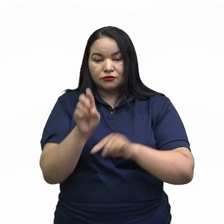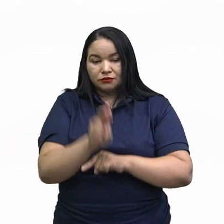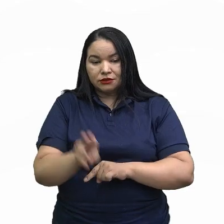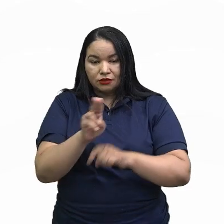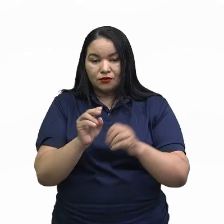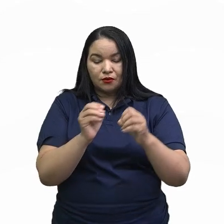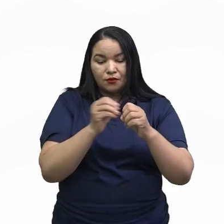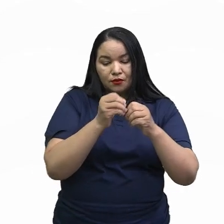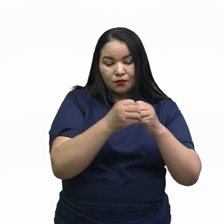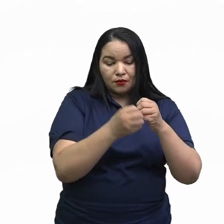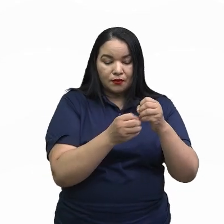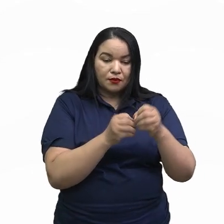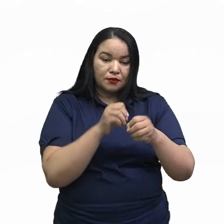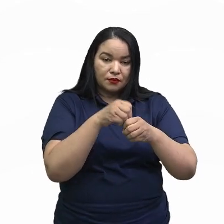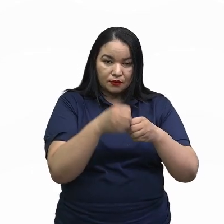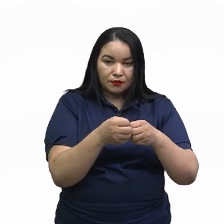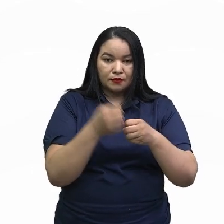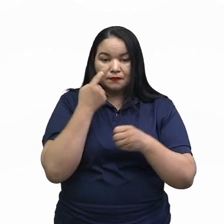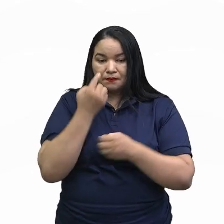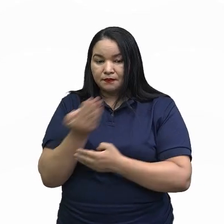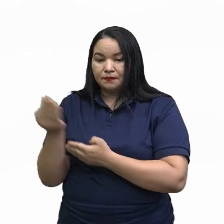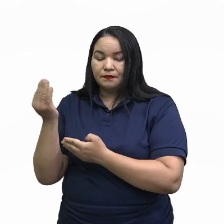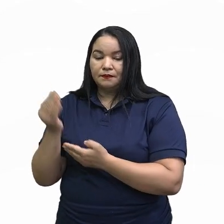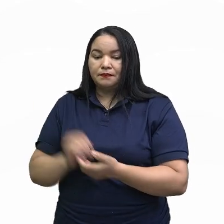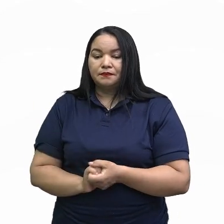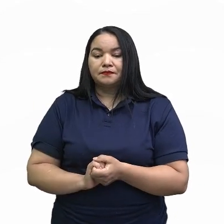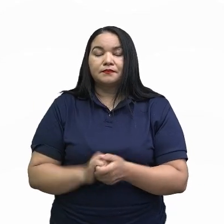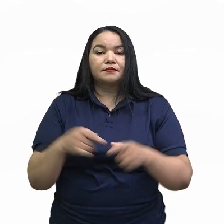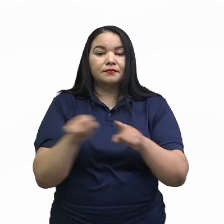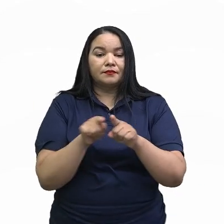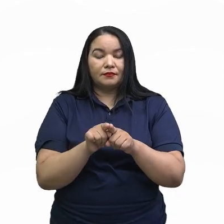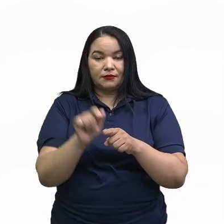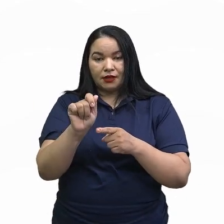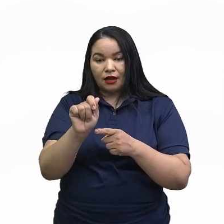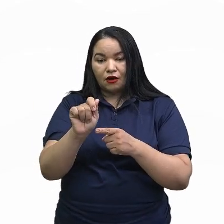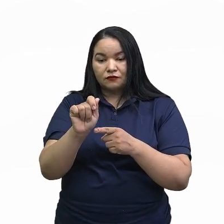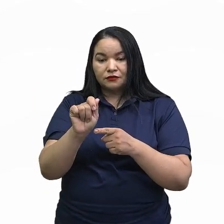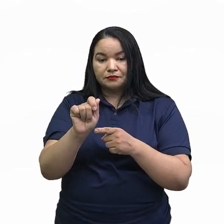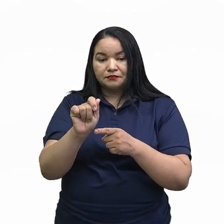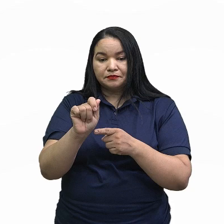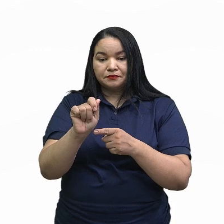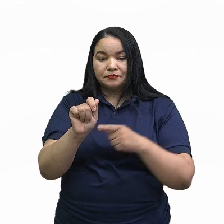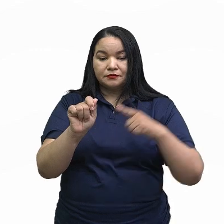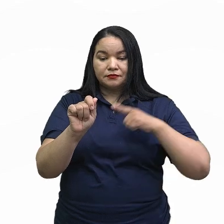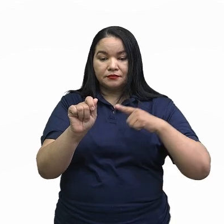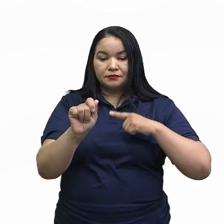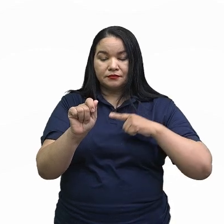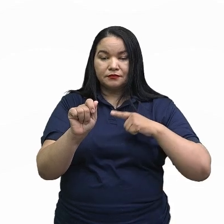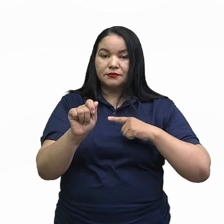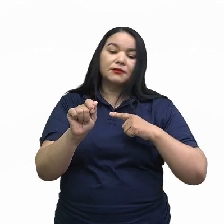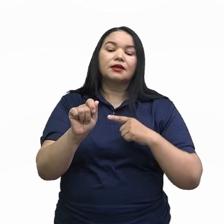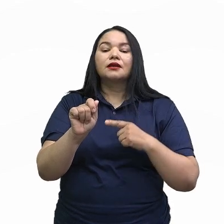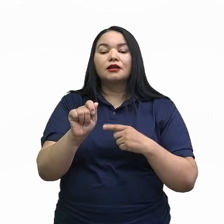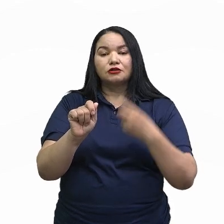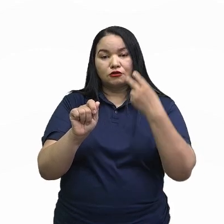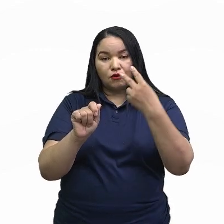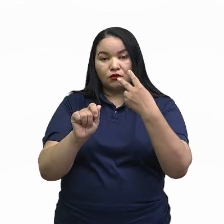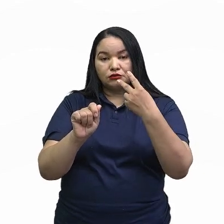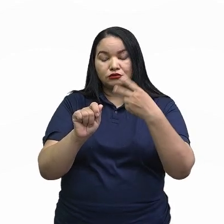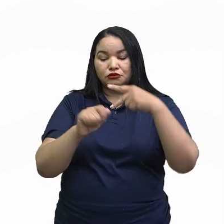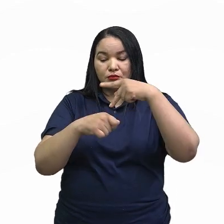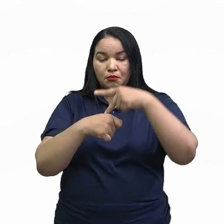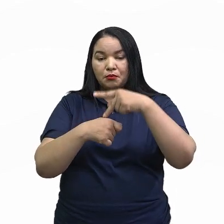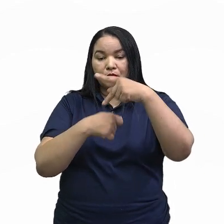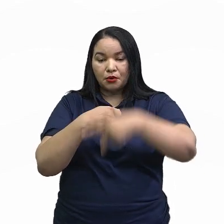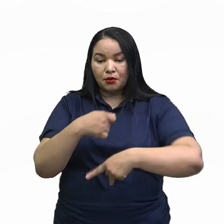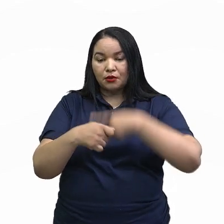esferas. Aí, só para reforçar, a partícula alfa, tá? Ela tem dois prótons, tá?